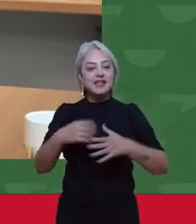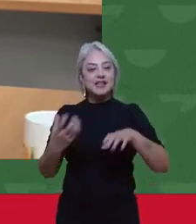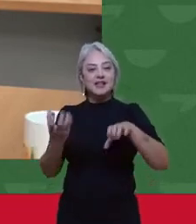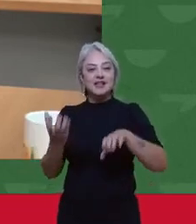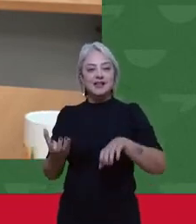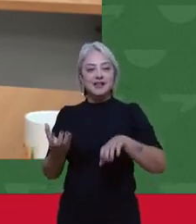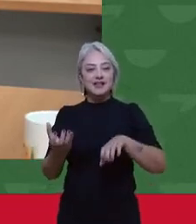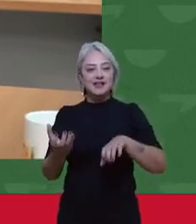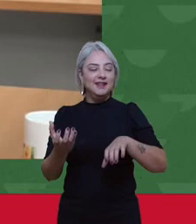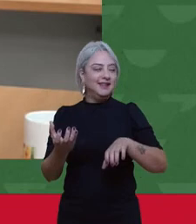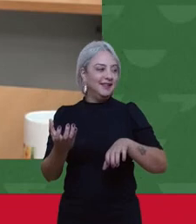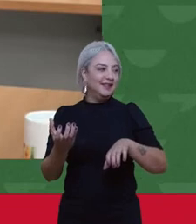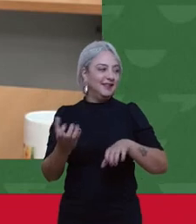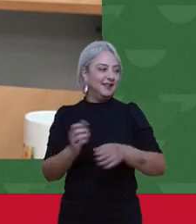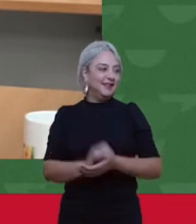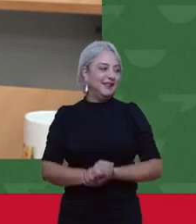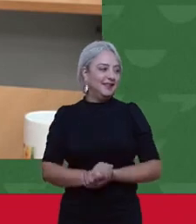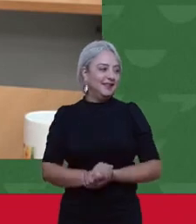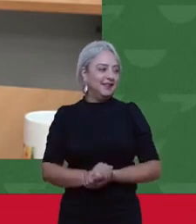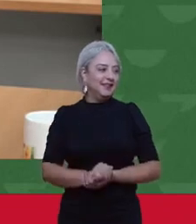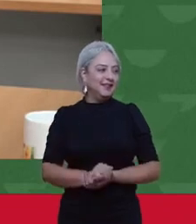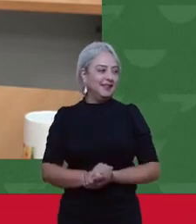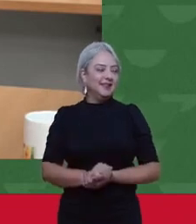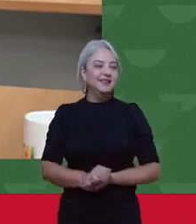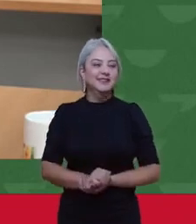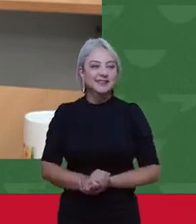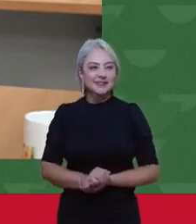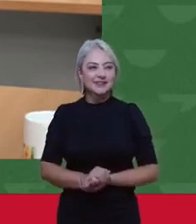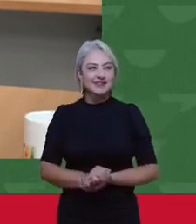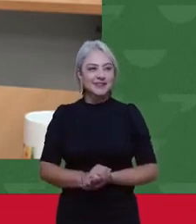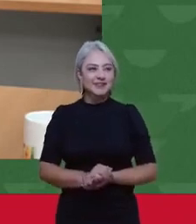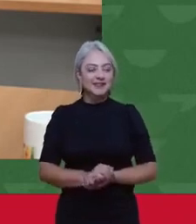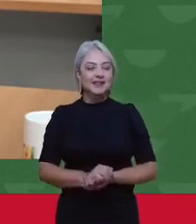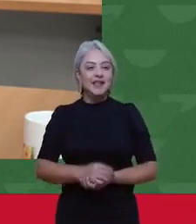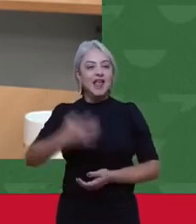Congresso Nacional a pauta do movimento